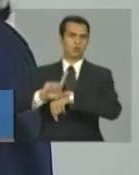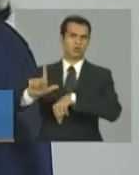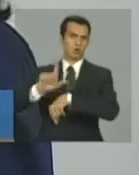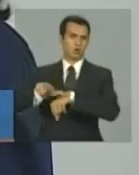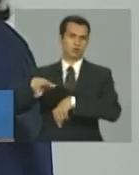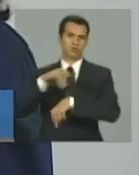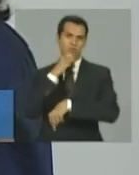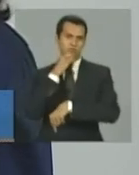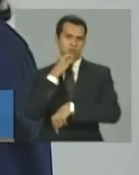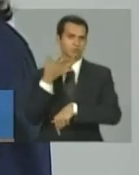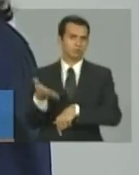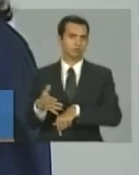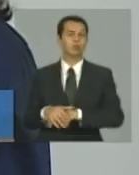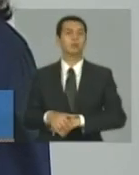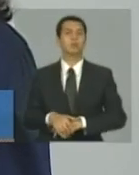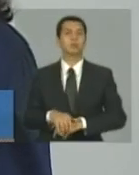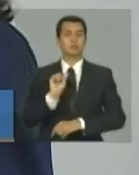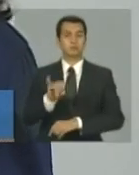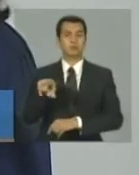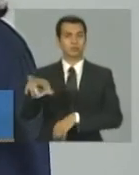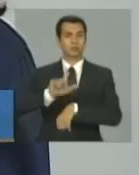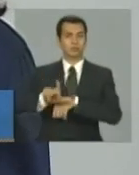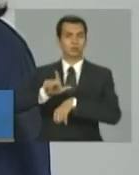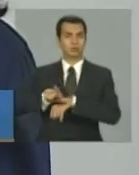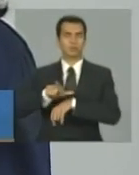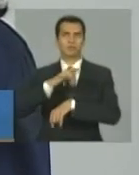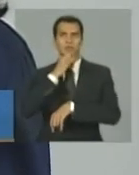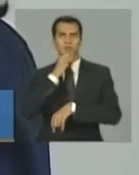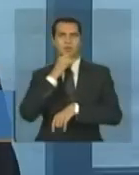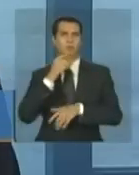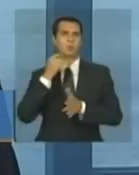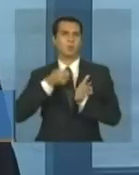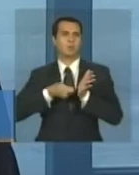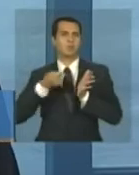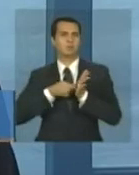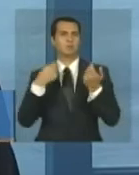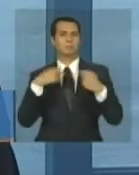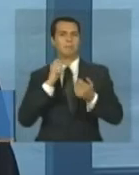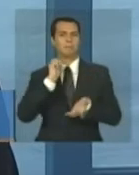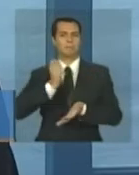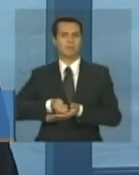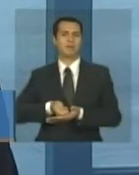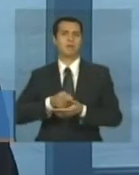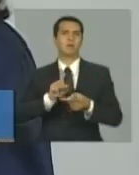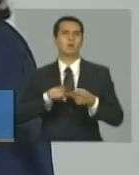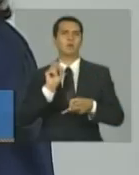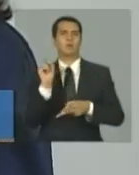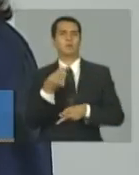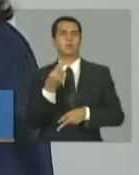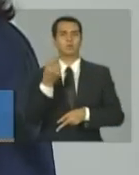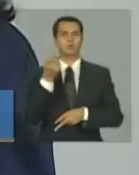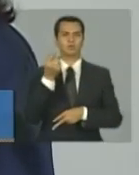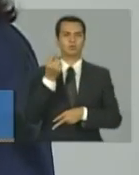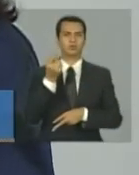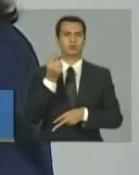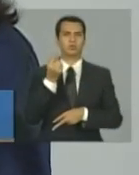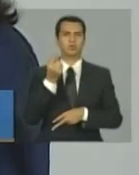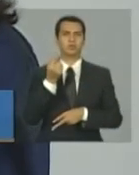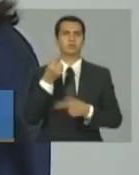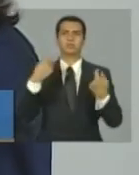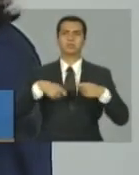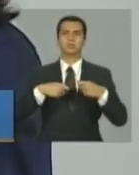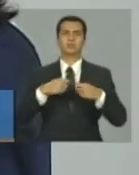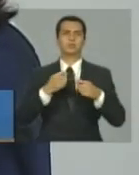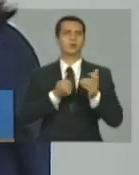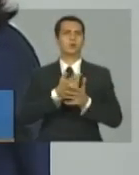comerciante correspondente bancário estiverem a cobrança de taxas ou liberando o dinheiro mediante aquisição